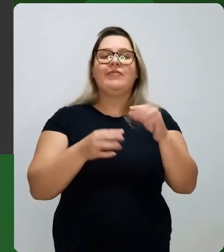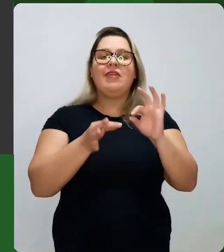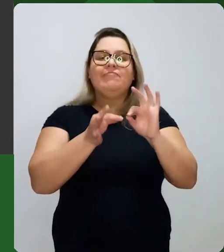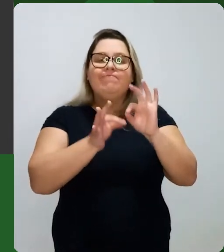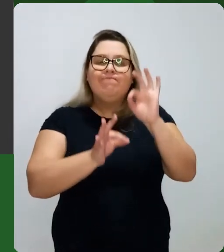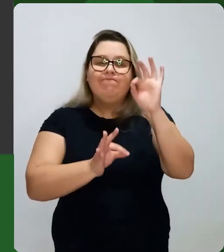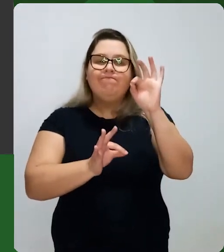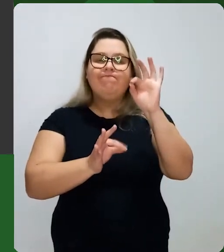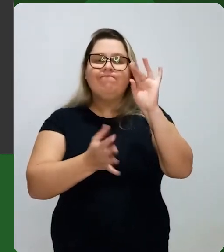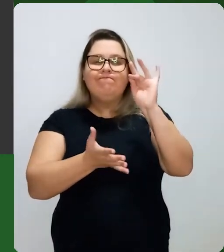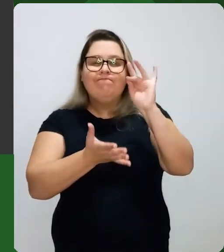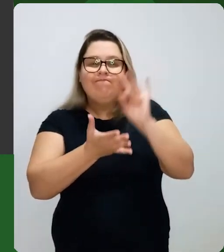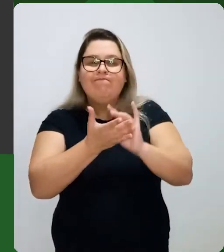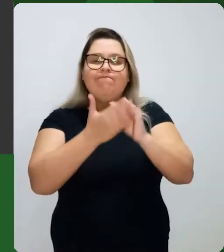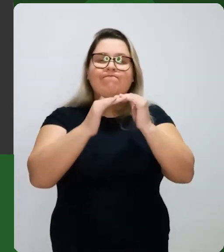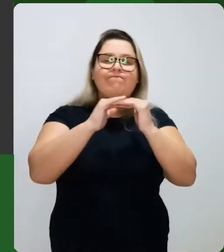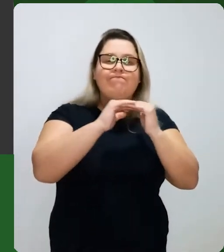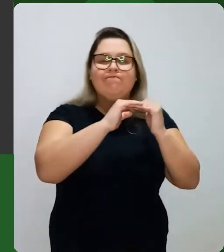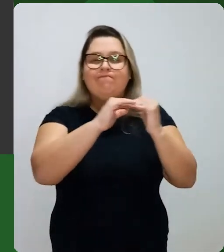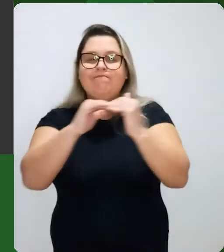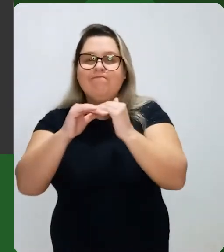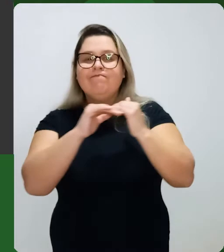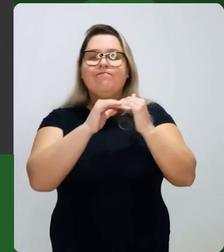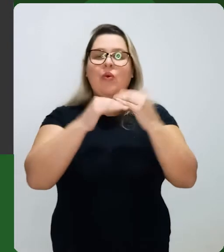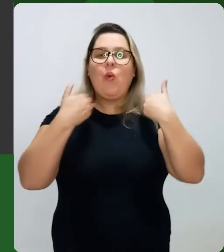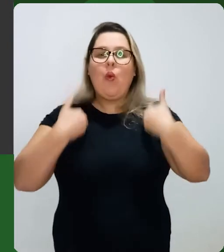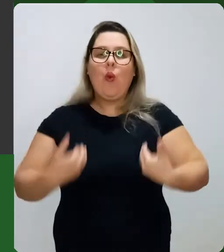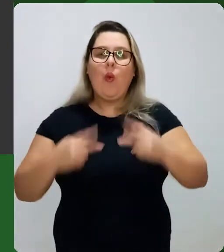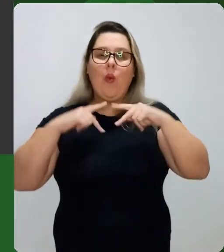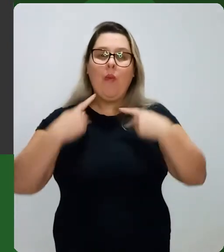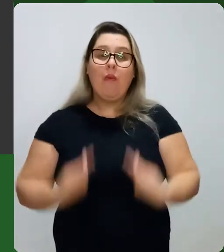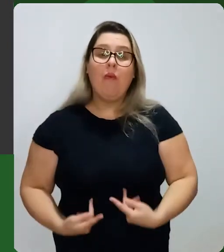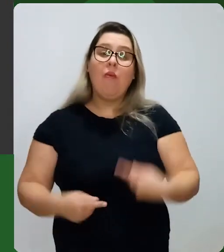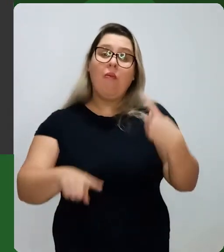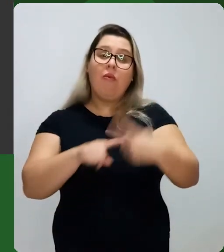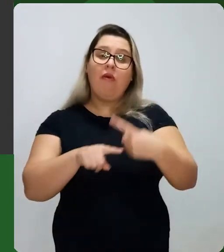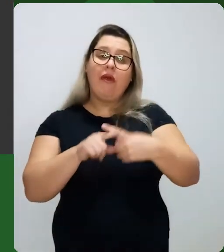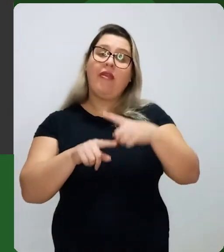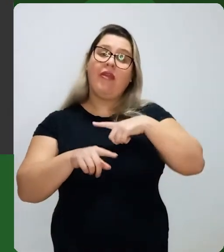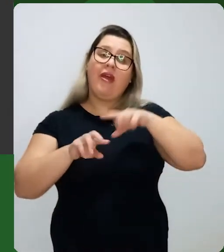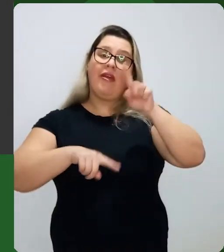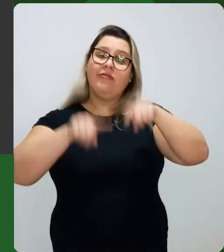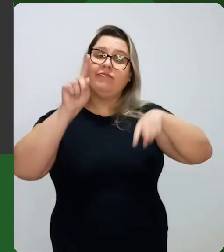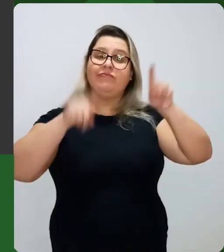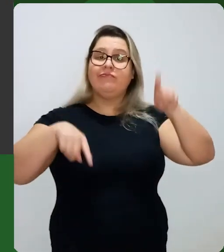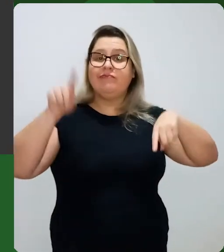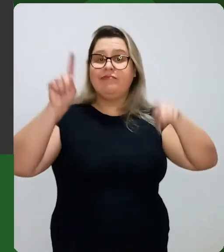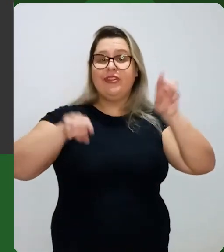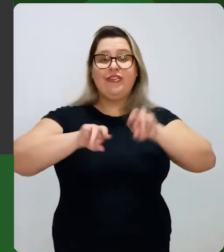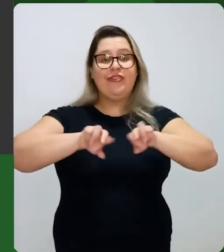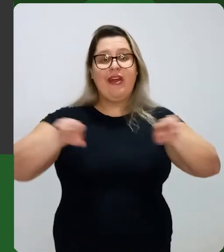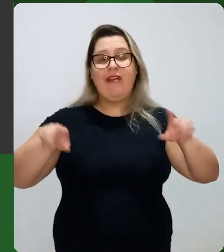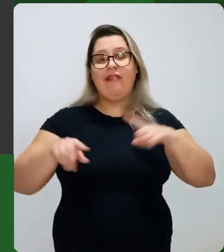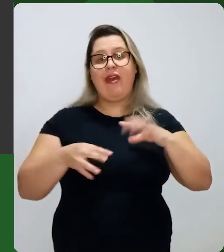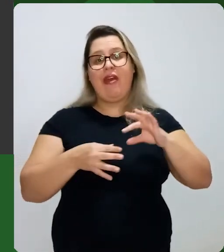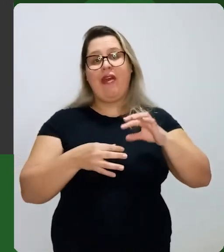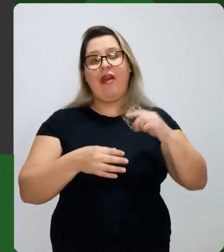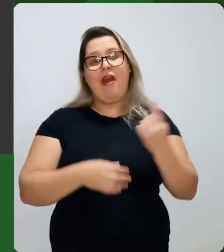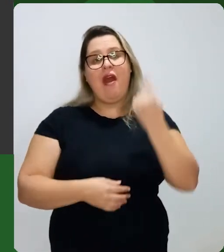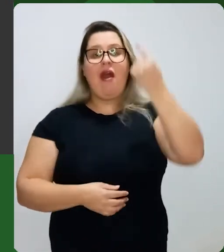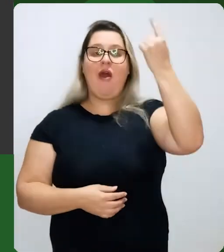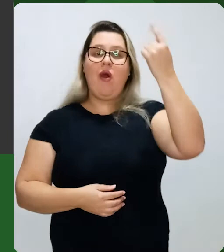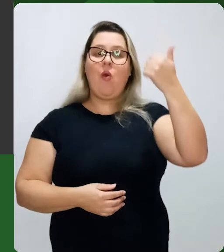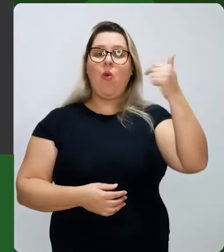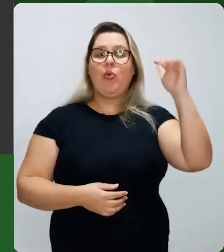medida bem padronizada na construção do corpo humano, uma vez que cada corpo é diferente, né? Então, uma pessoa um pouquinho mais